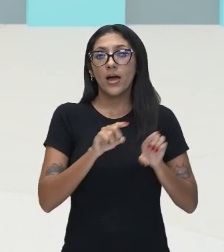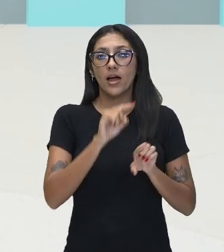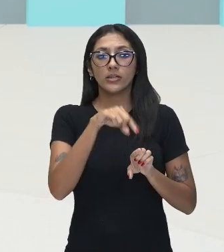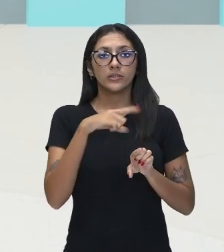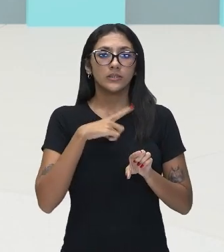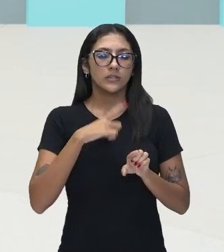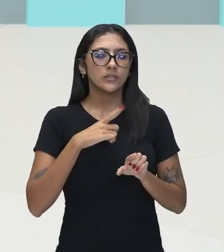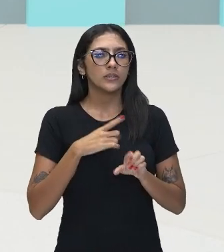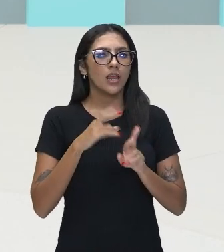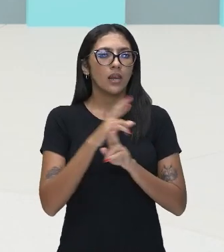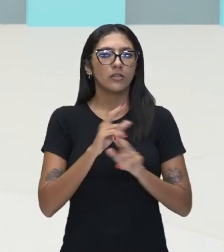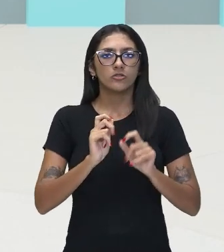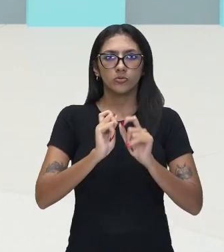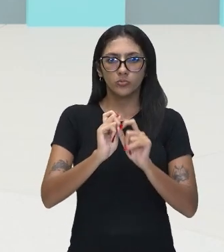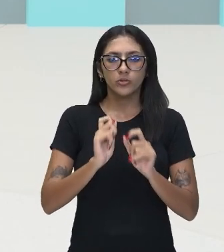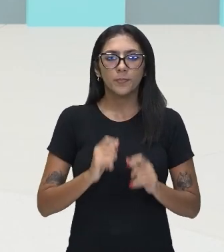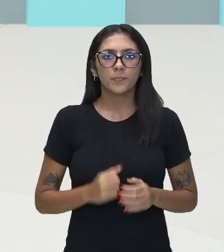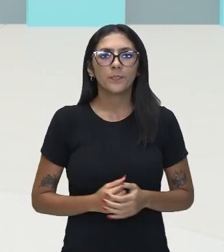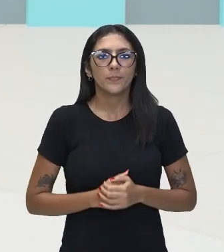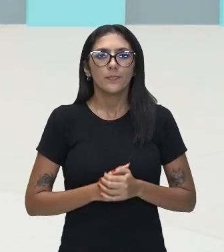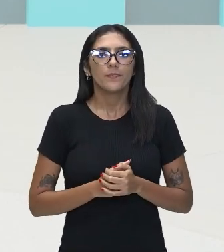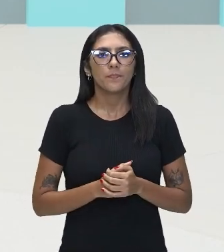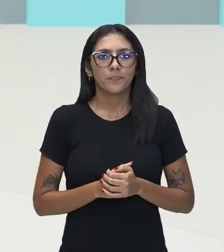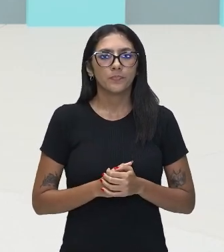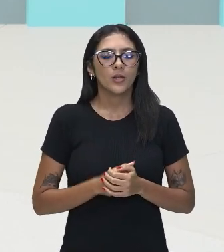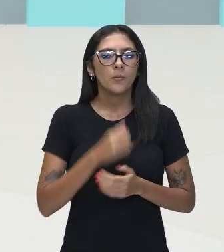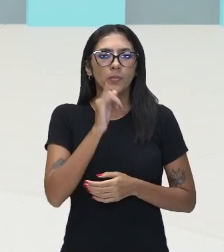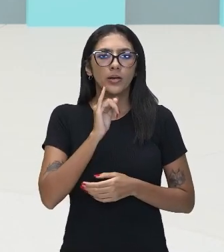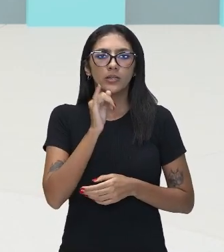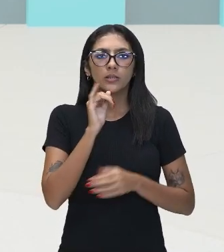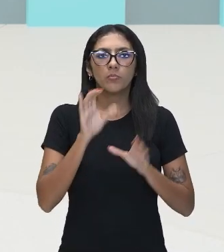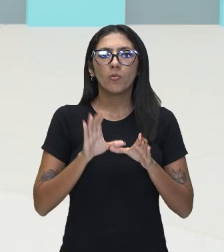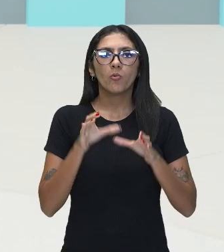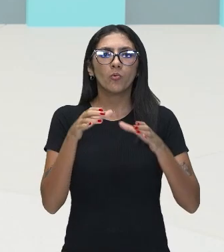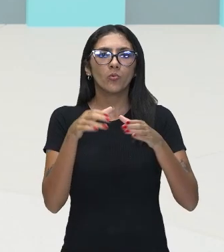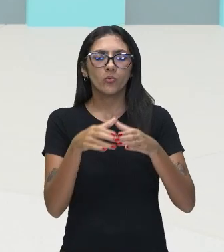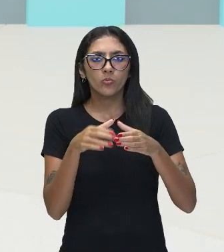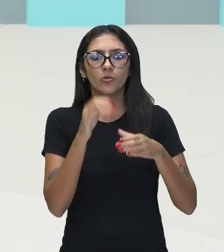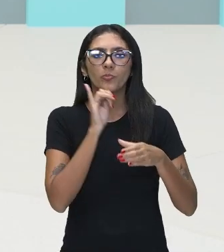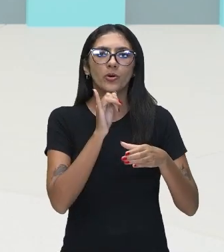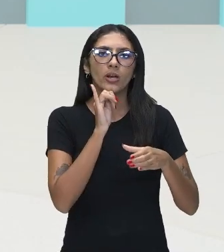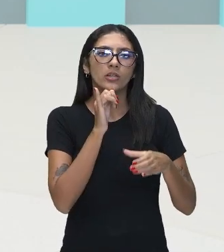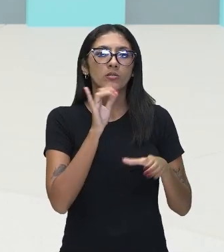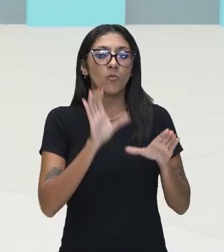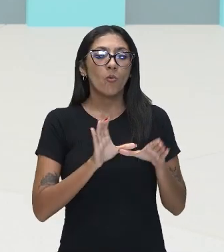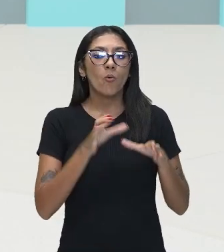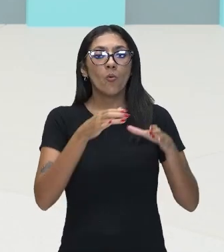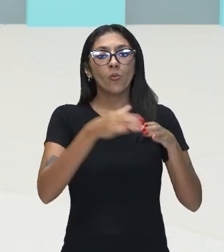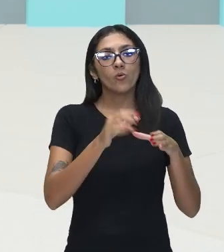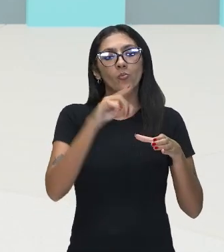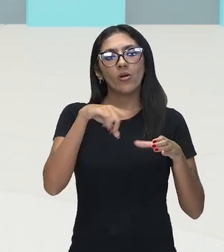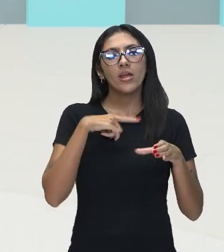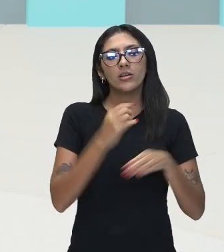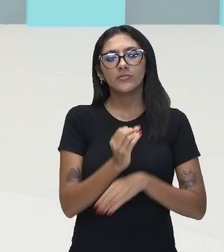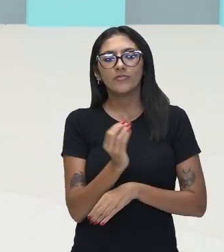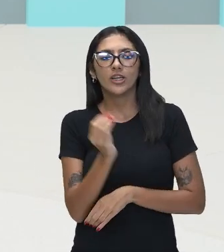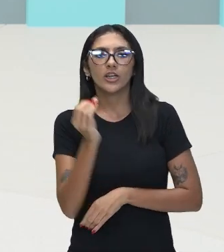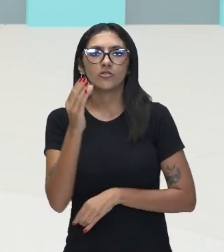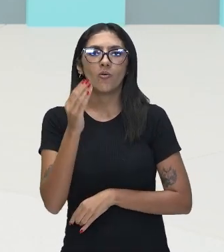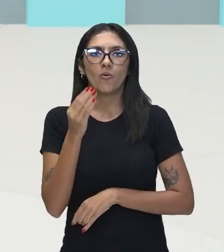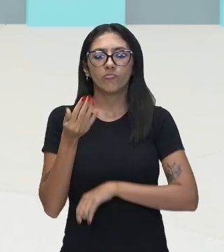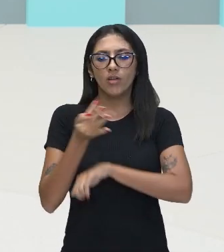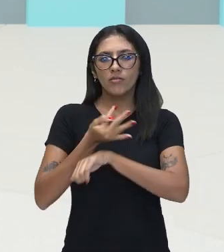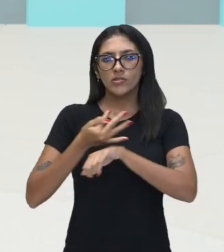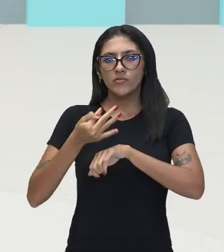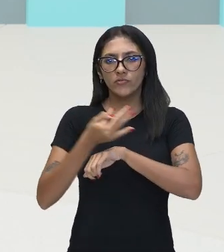representado por um sujeito coletivo. Veja aí, a turma viajou nas férias de julho.